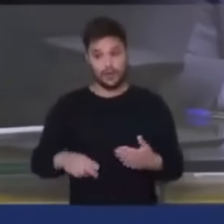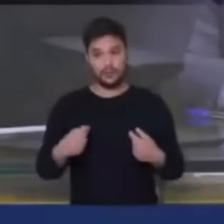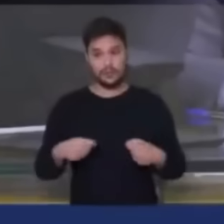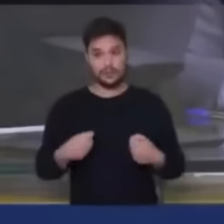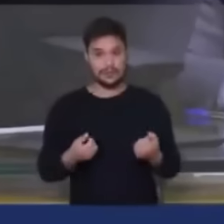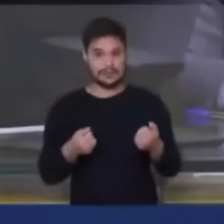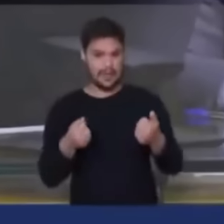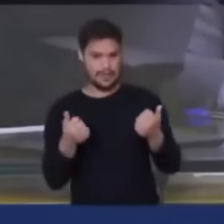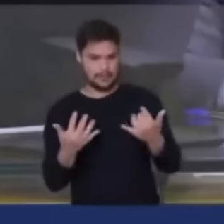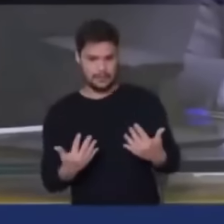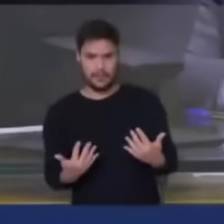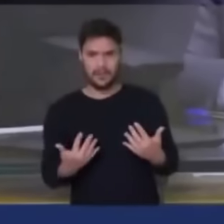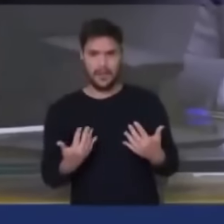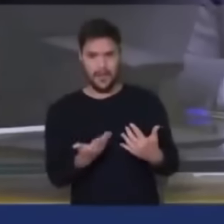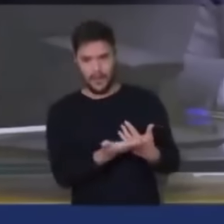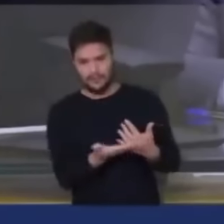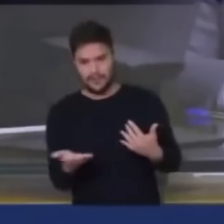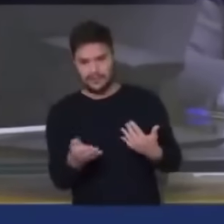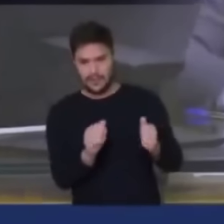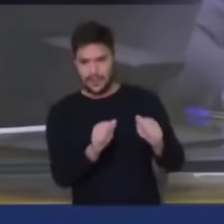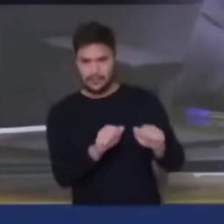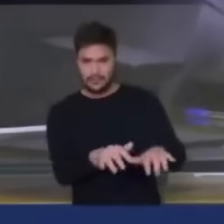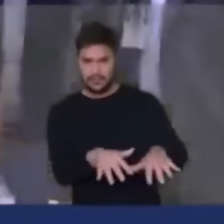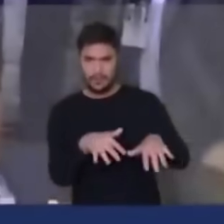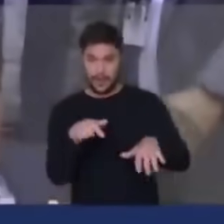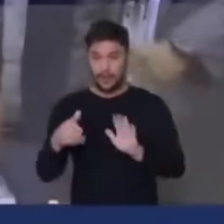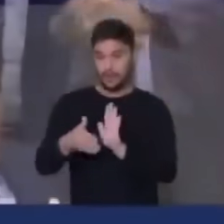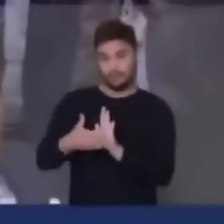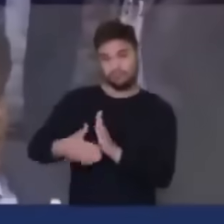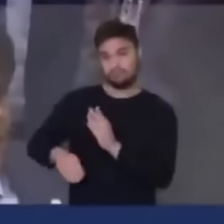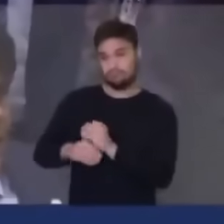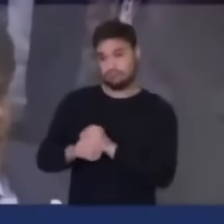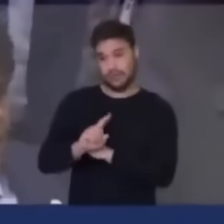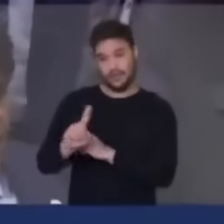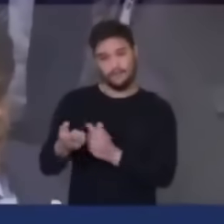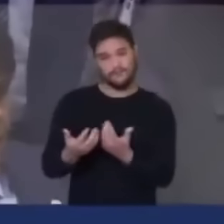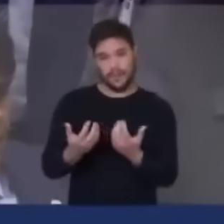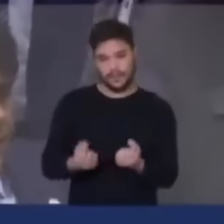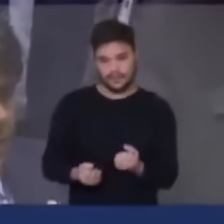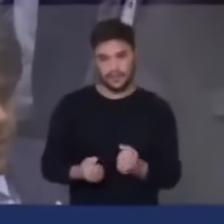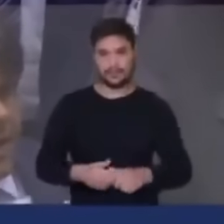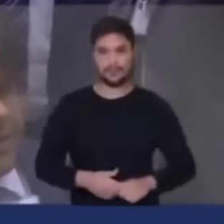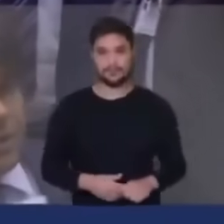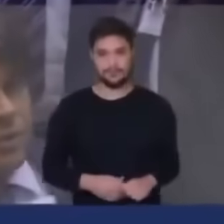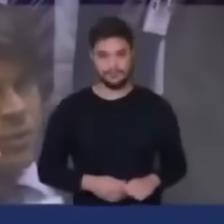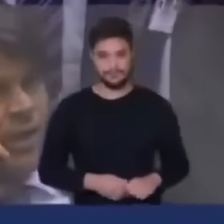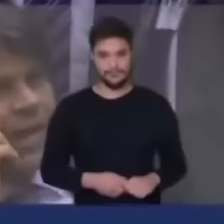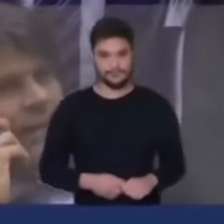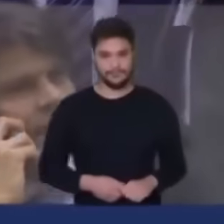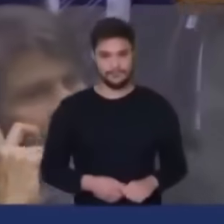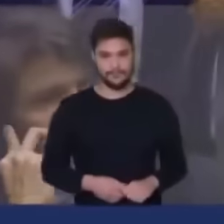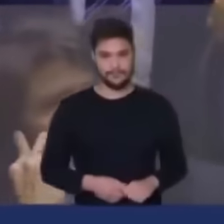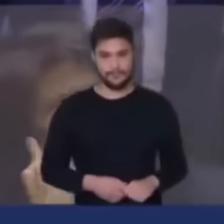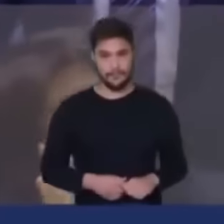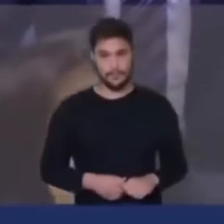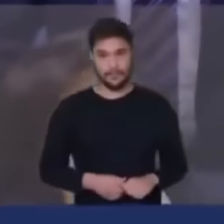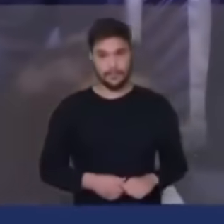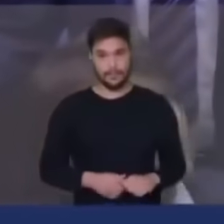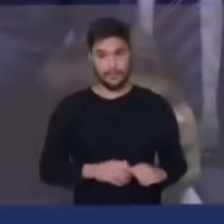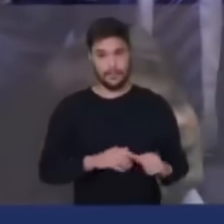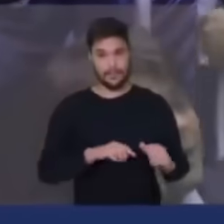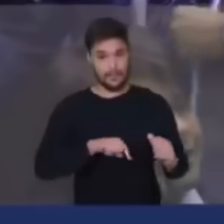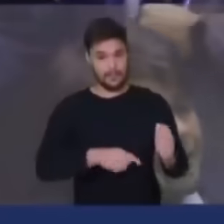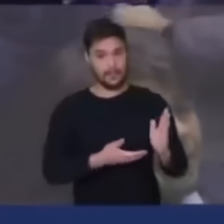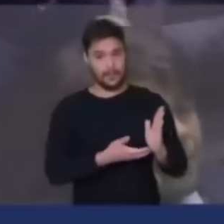ao plenário sobre as emendas que foram rejeitadas na Câmara pelo relator